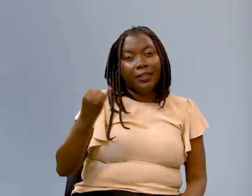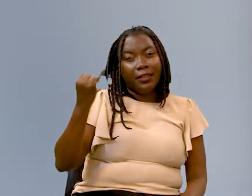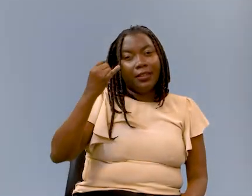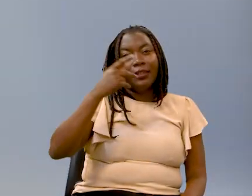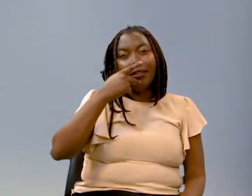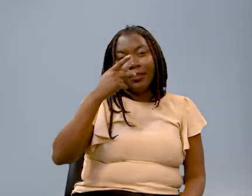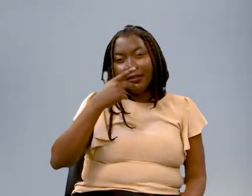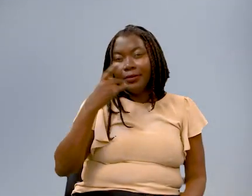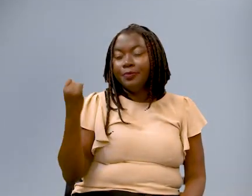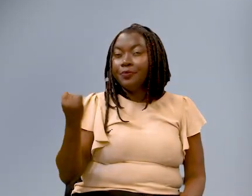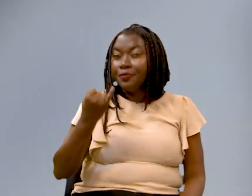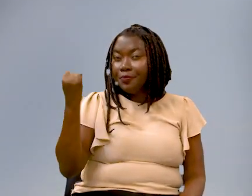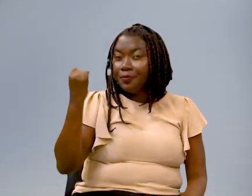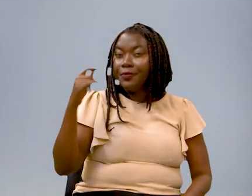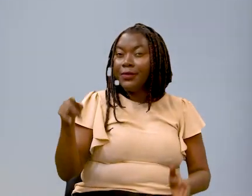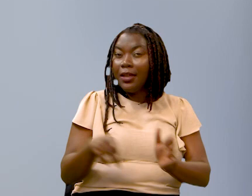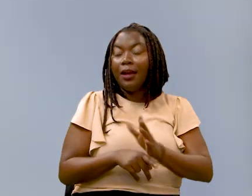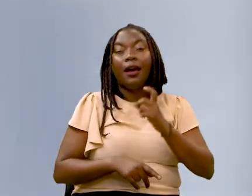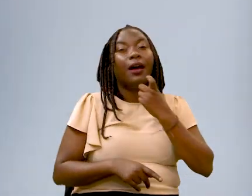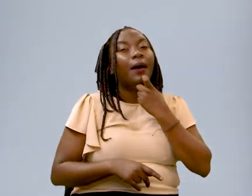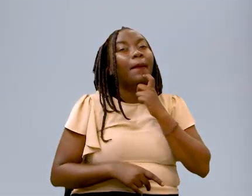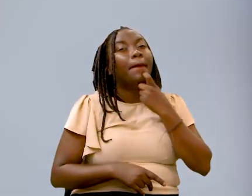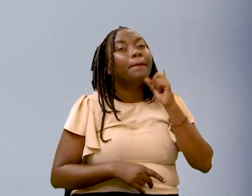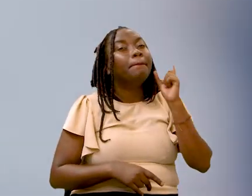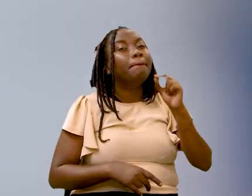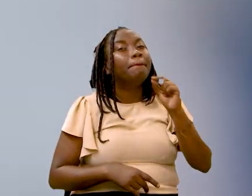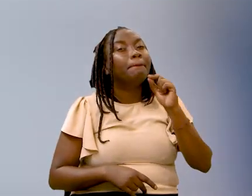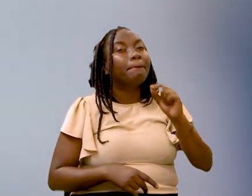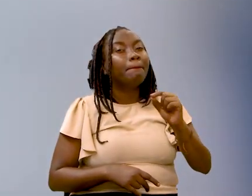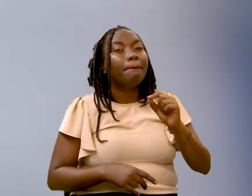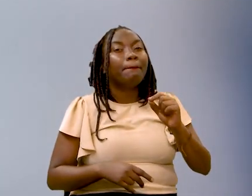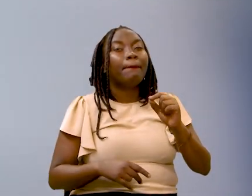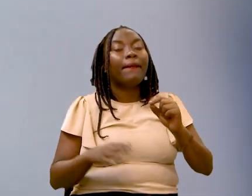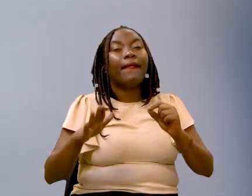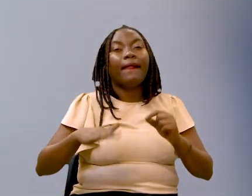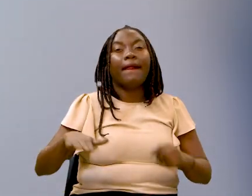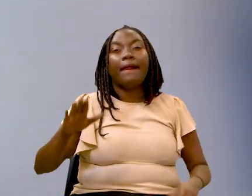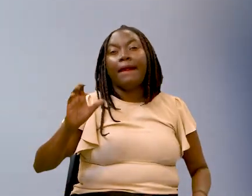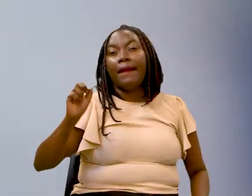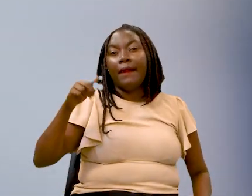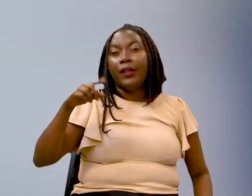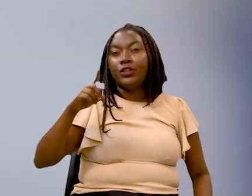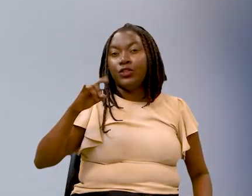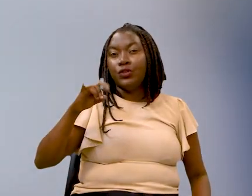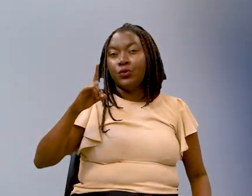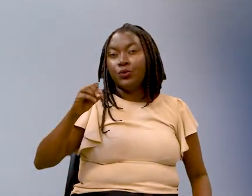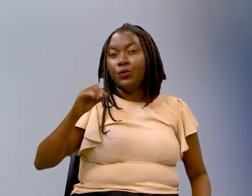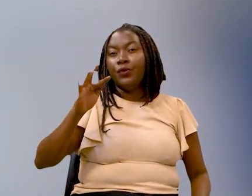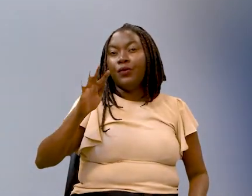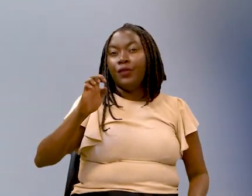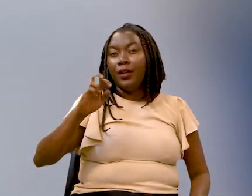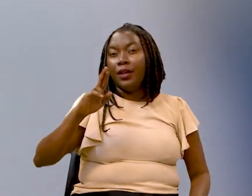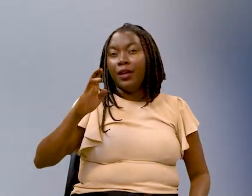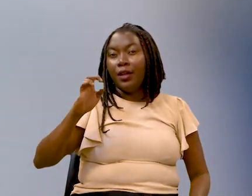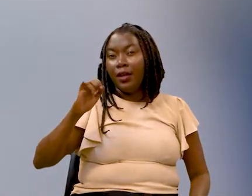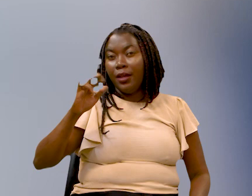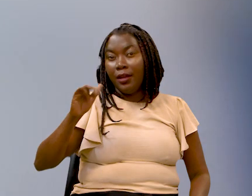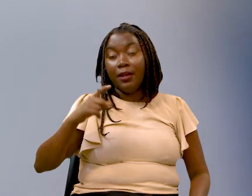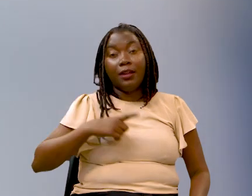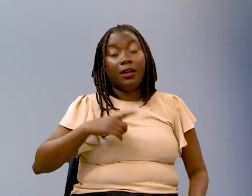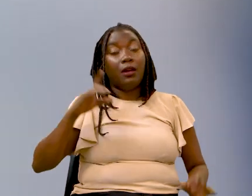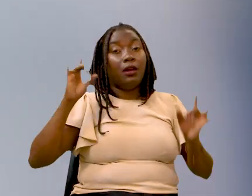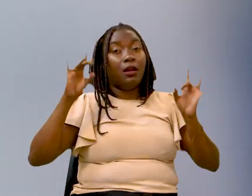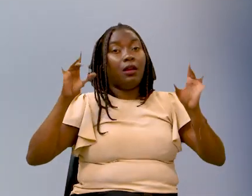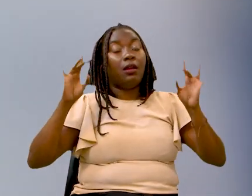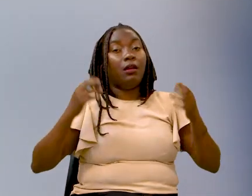um acervo, que também é importante falar aqui, que é um acervo importante de Campinas, que é o acervo lá do Cândido